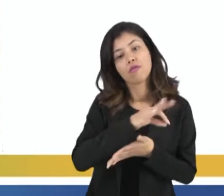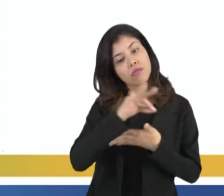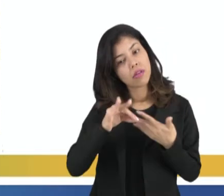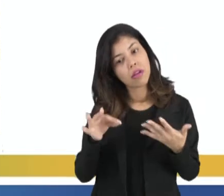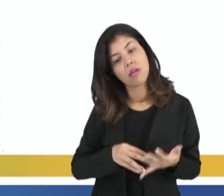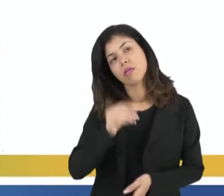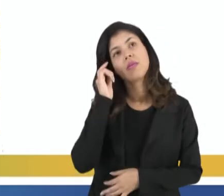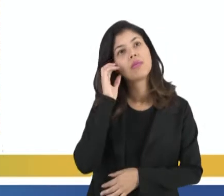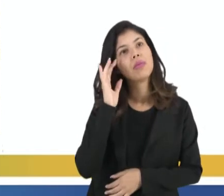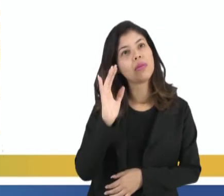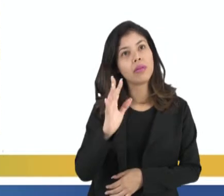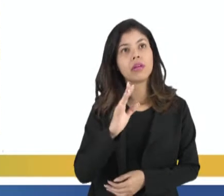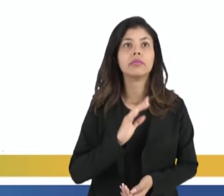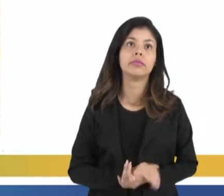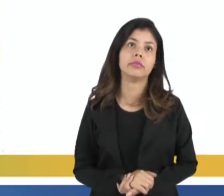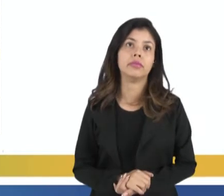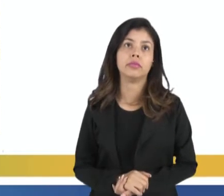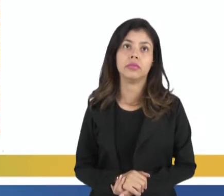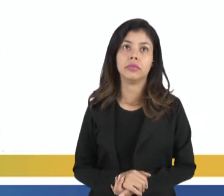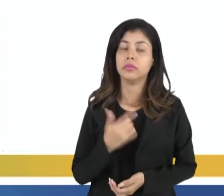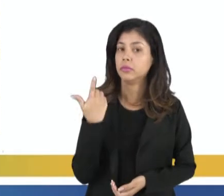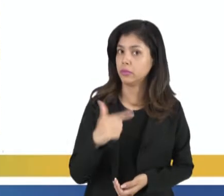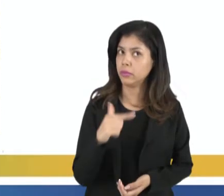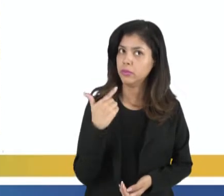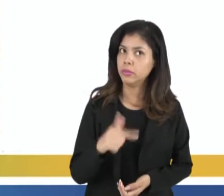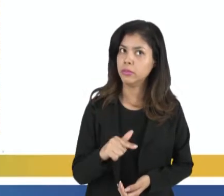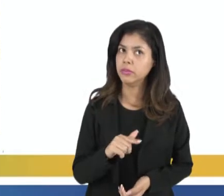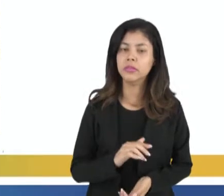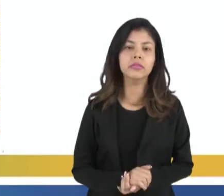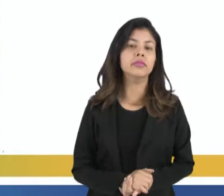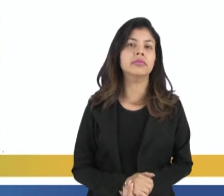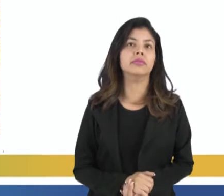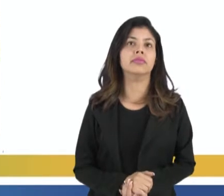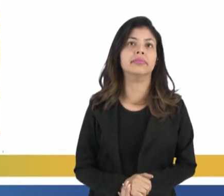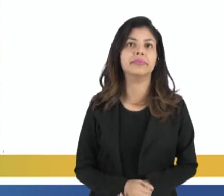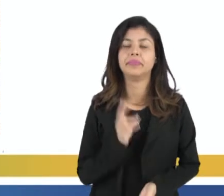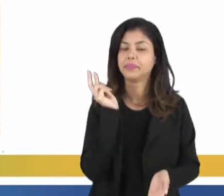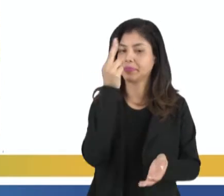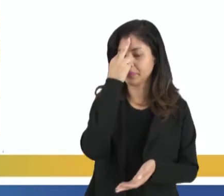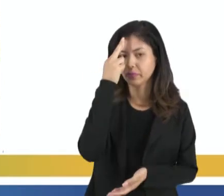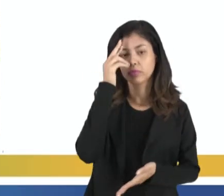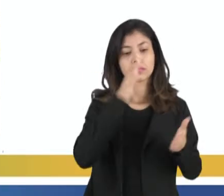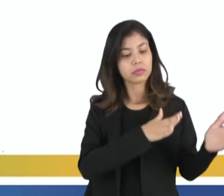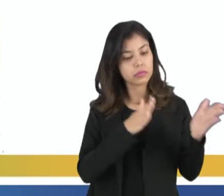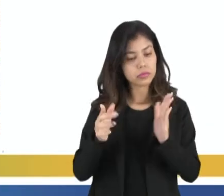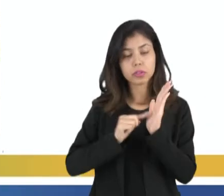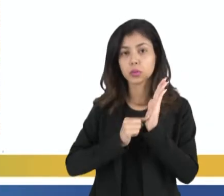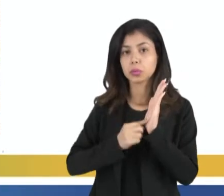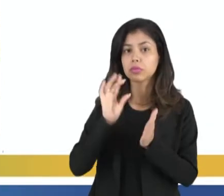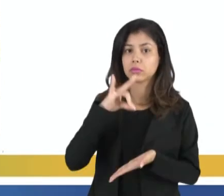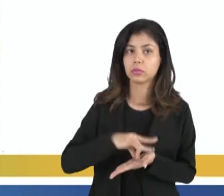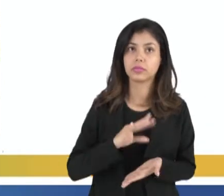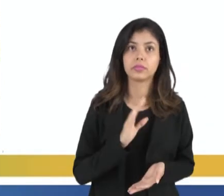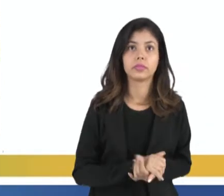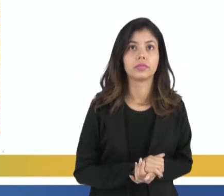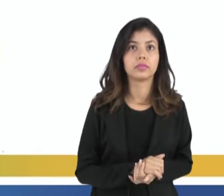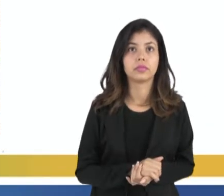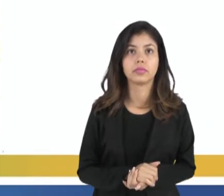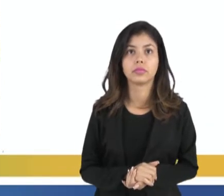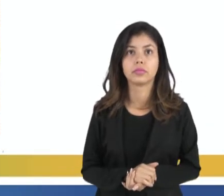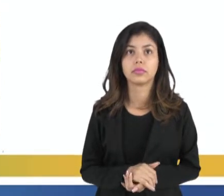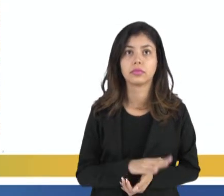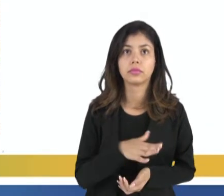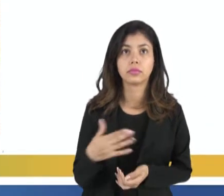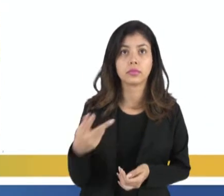dessa narrativa de ficção. Não existem ou são histórias inventadas partindo de um ponto real, né?